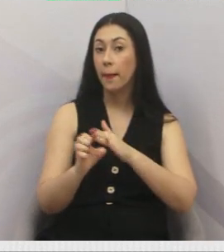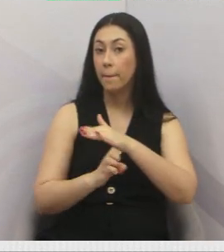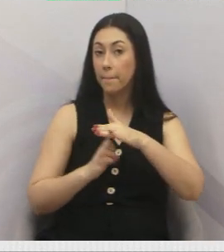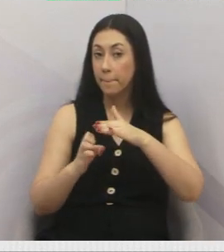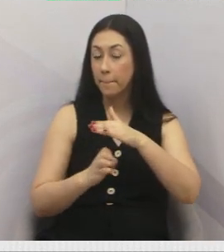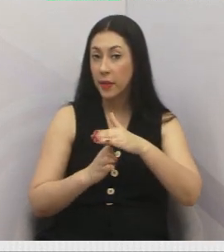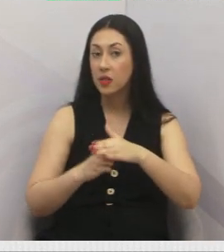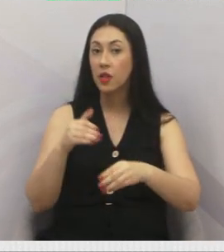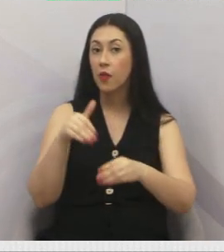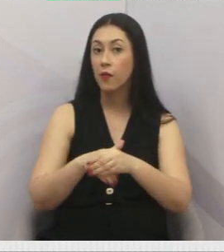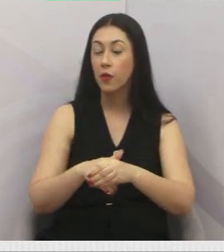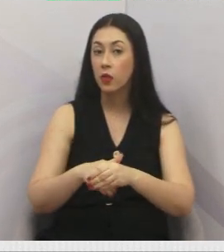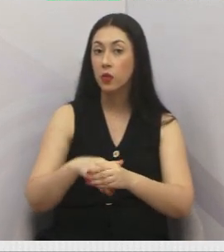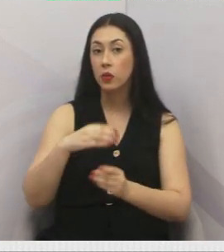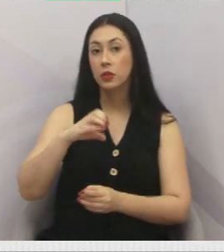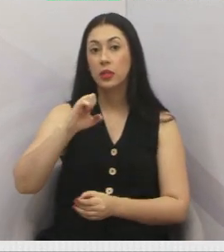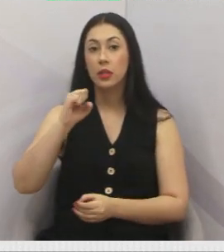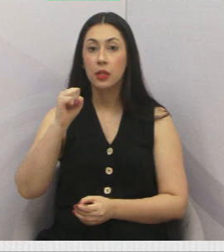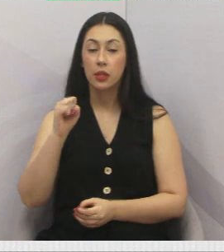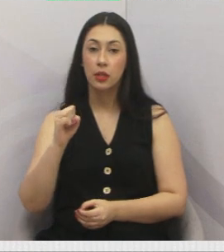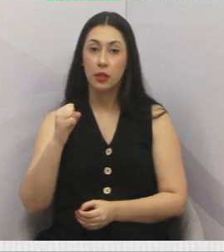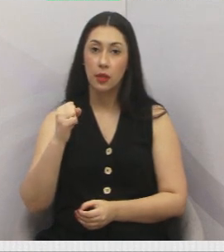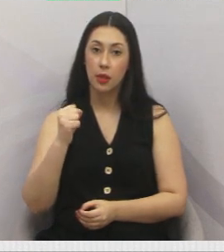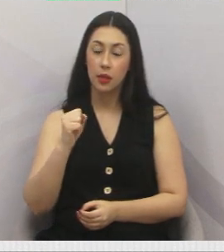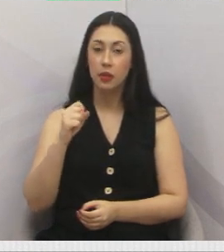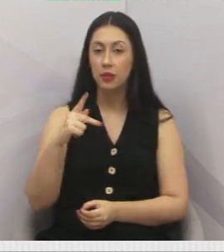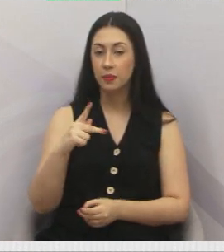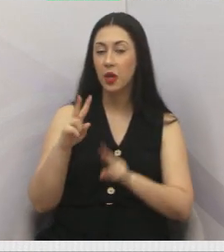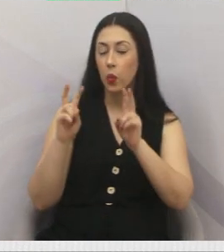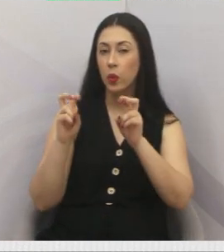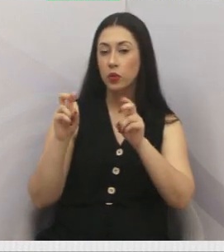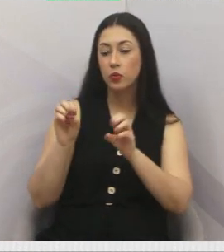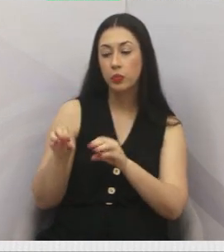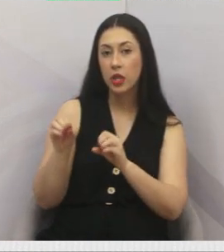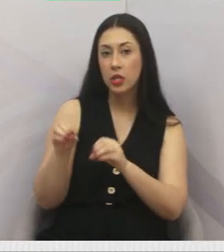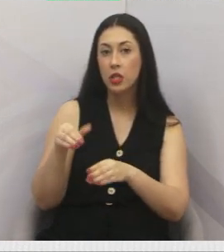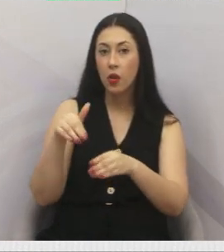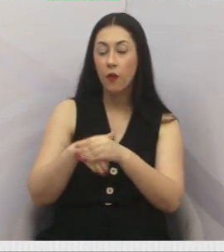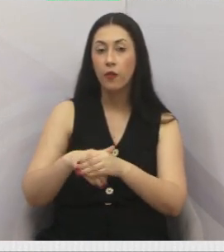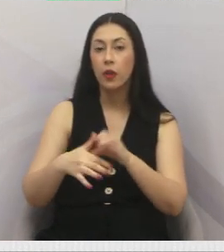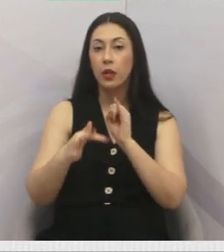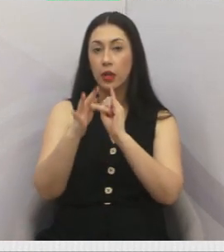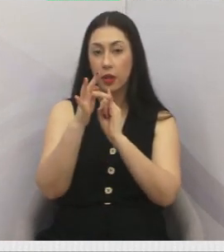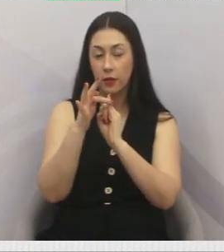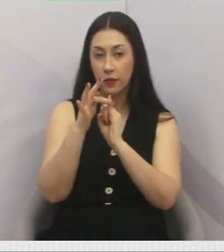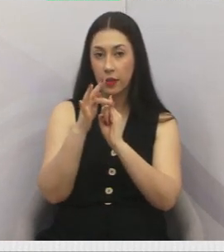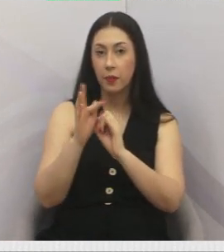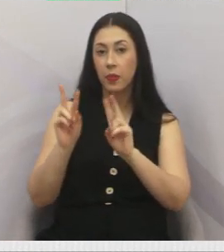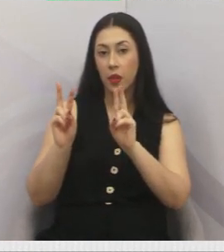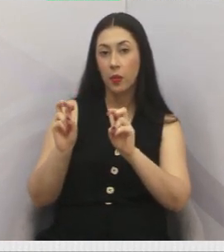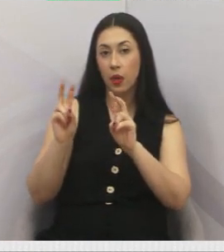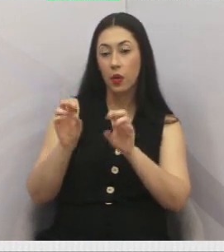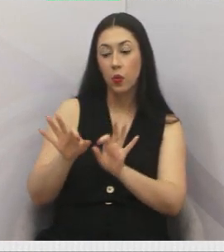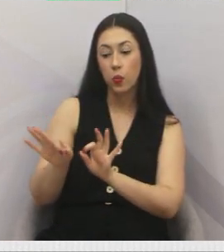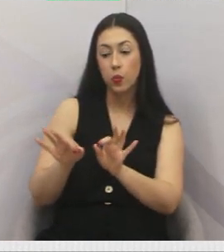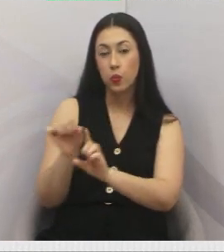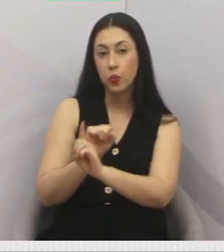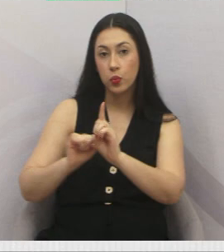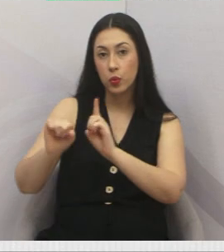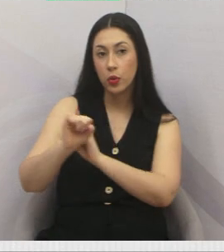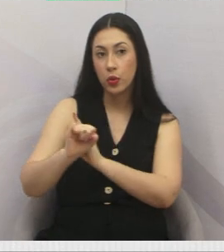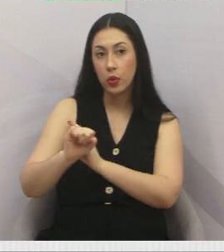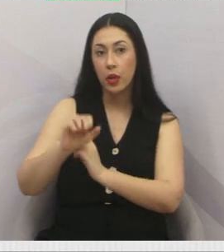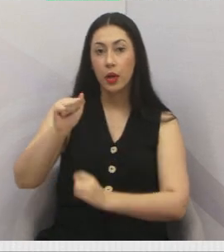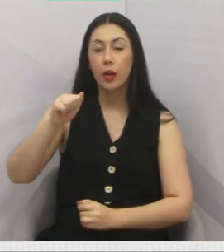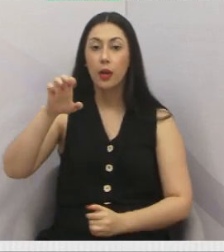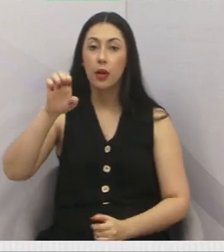Entidades Profissionais, um voto CIESP. Segmento Entidades Acadêmicas, um voto Instituto Federal. Segmento Organização da Sociedade Civil,